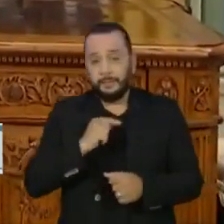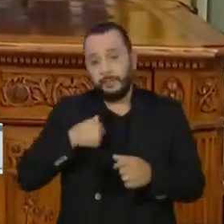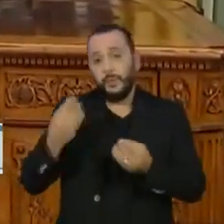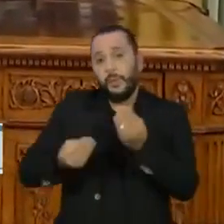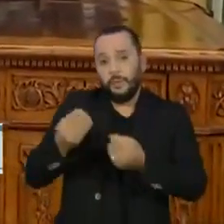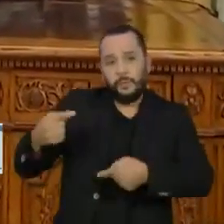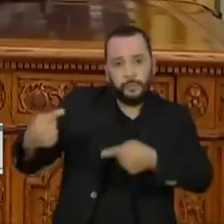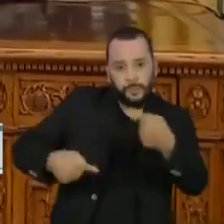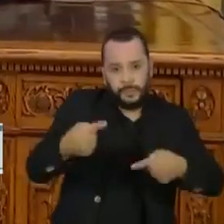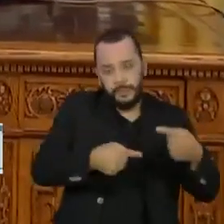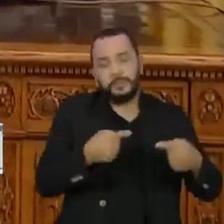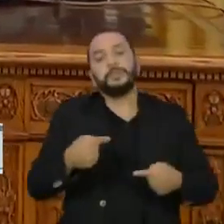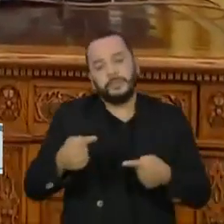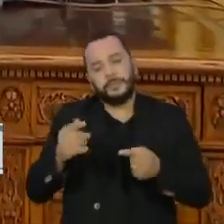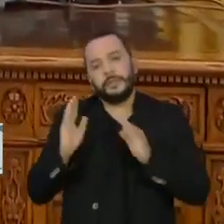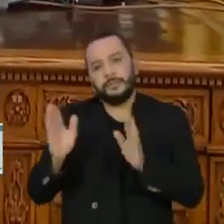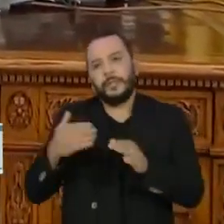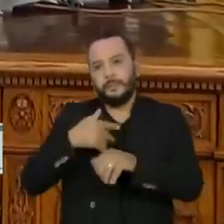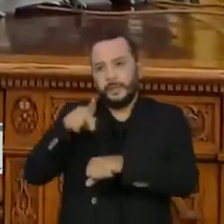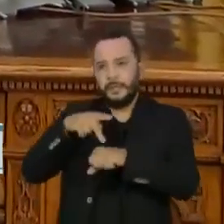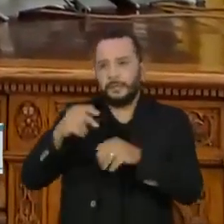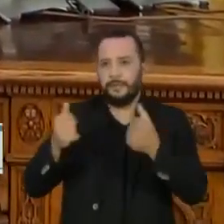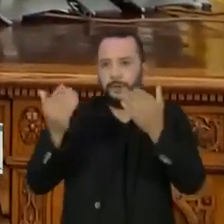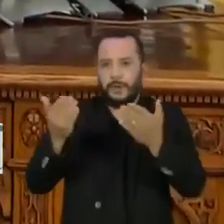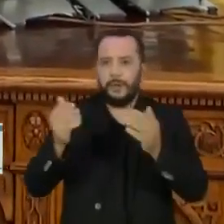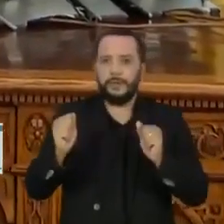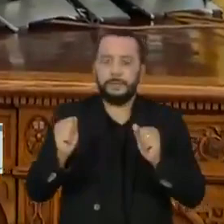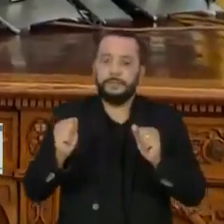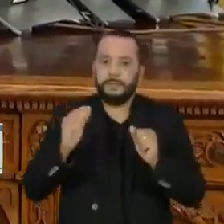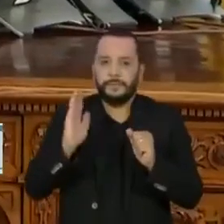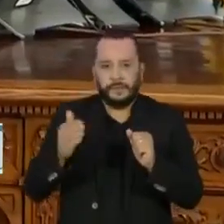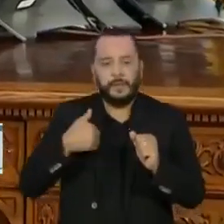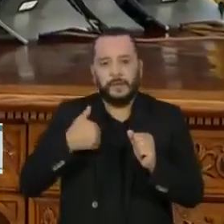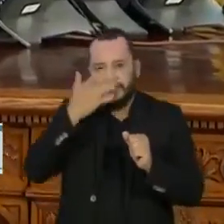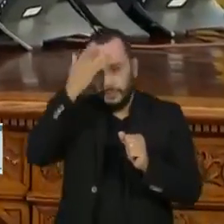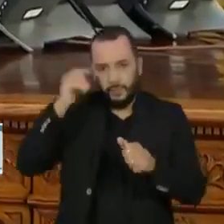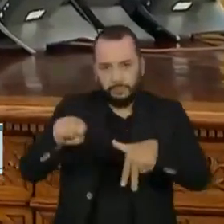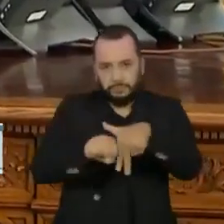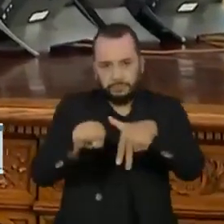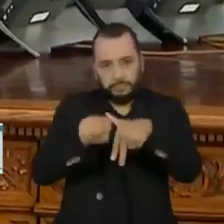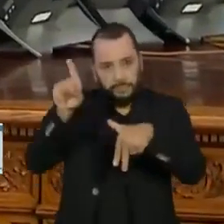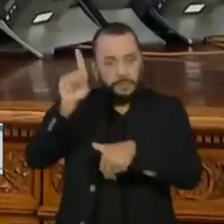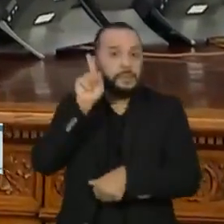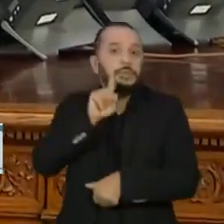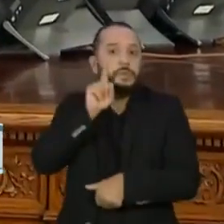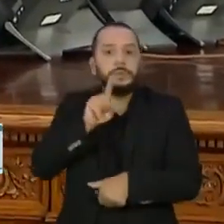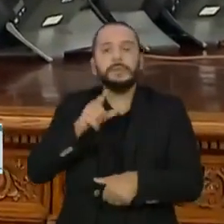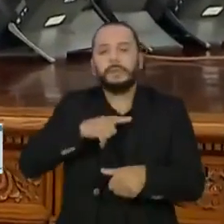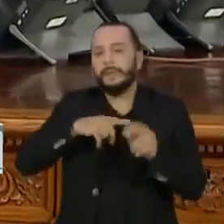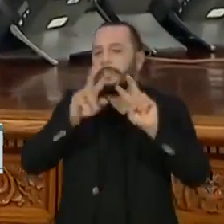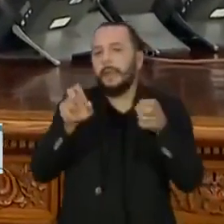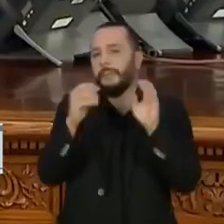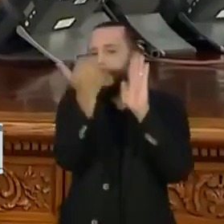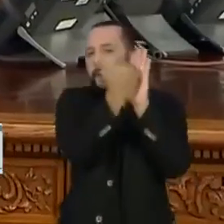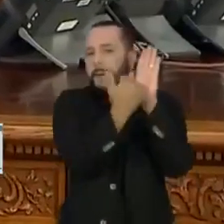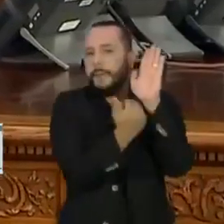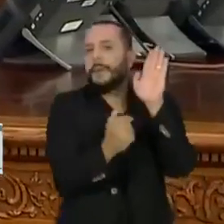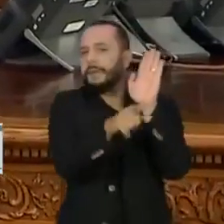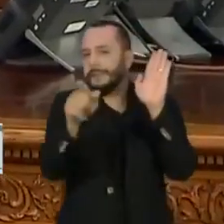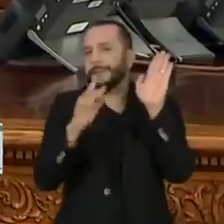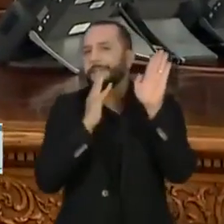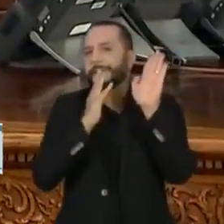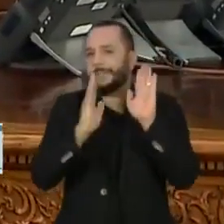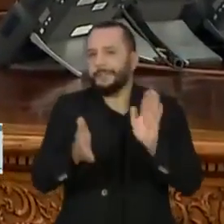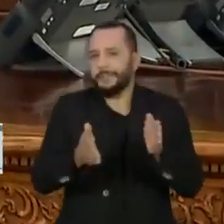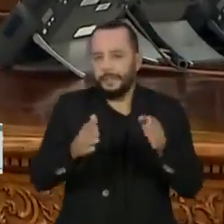política externa de seu governo para diplomatas dos Estados Unidos alguns pontos a serem abordados já são bem